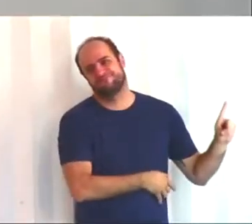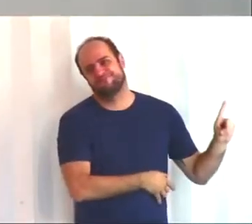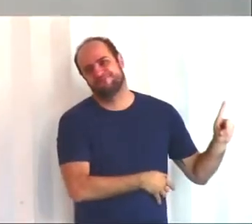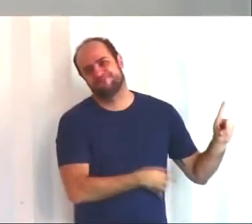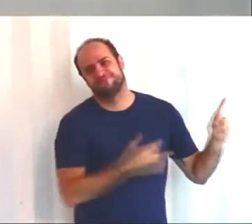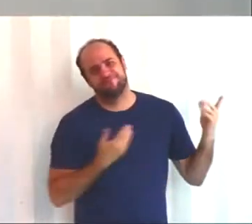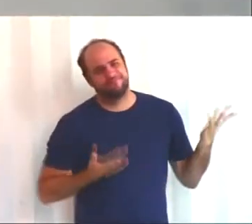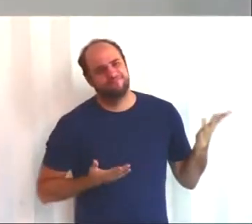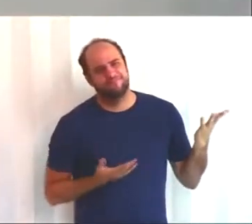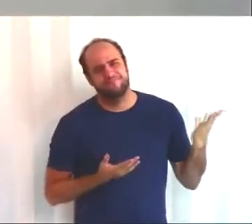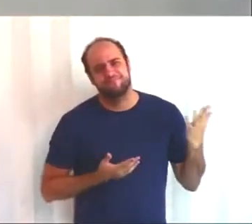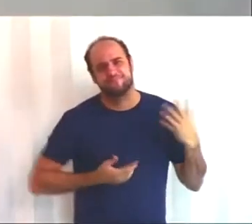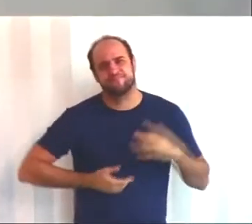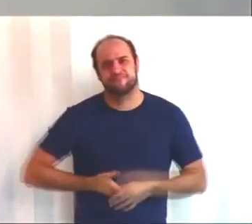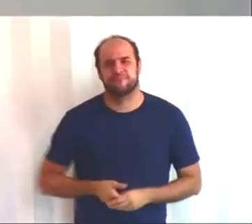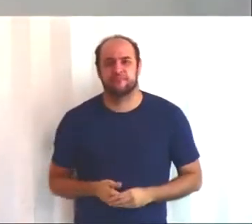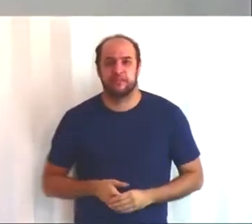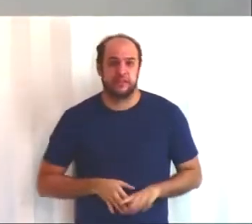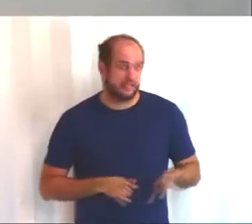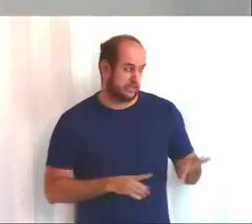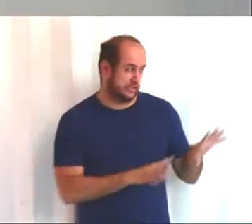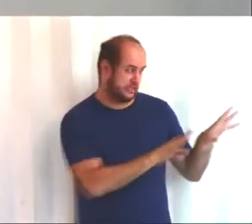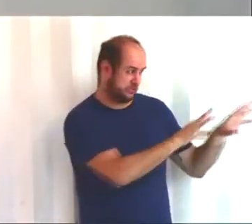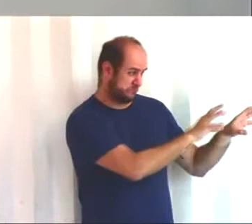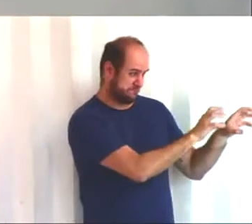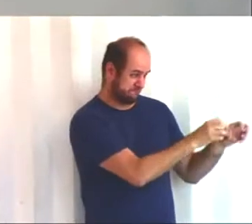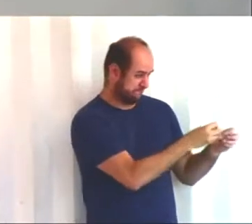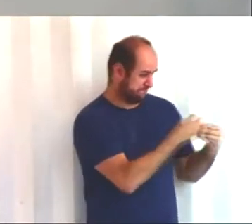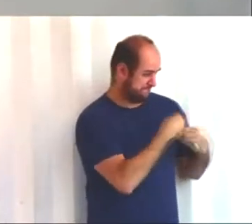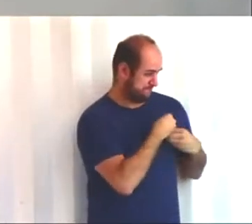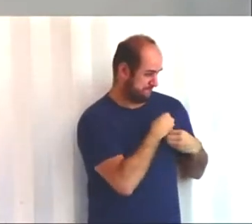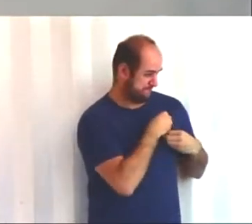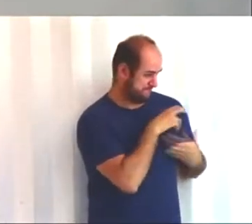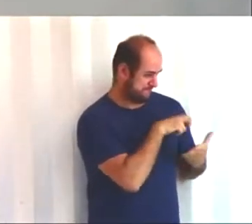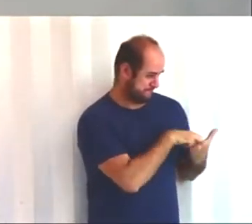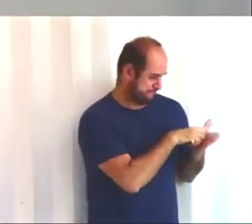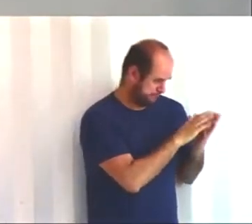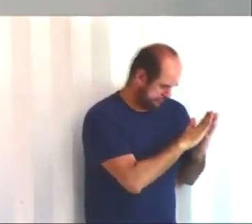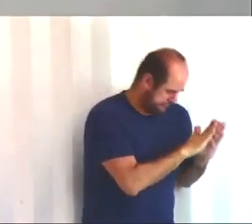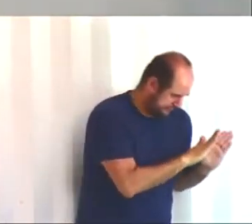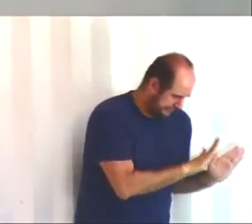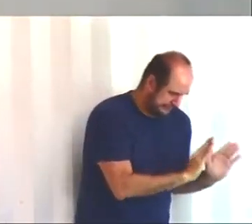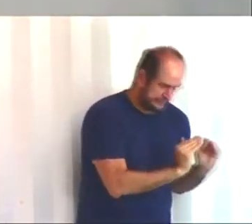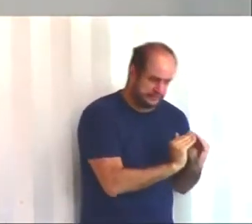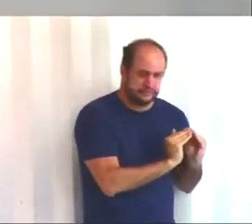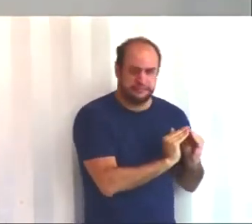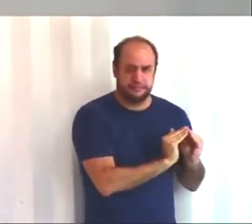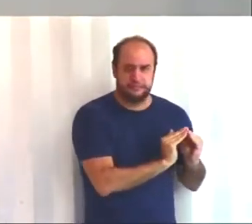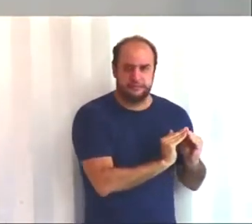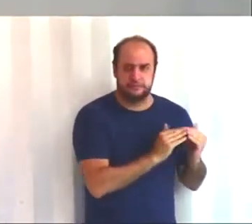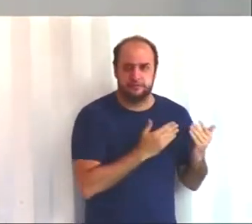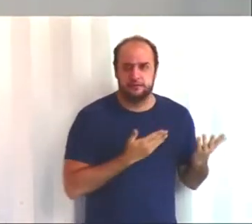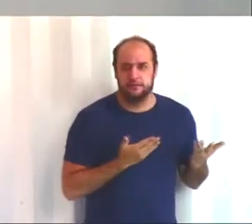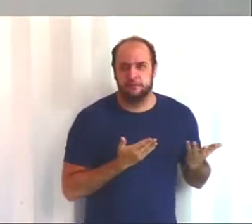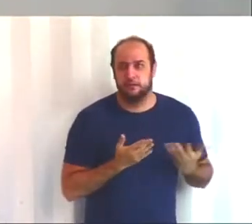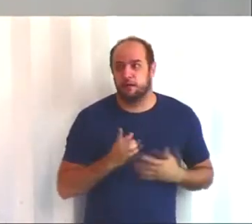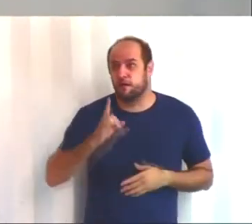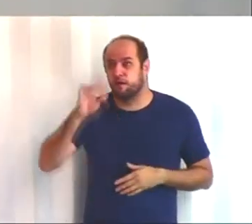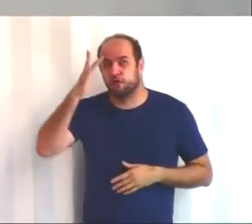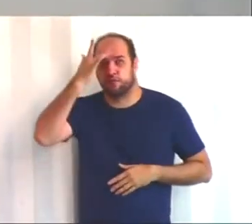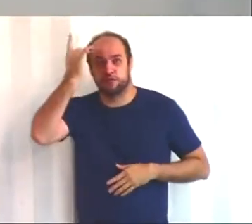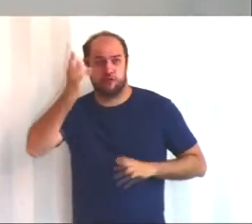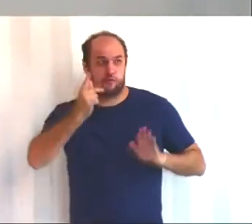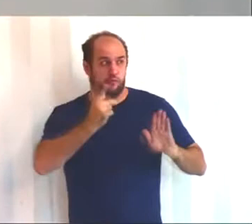de ter esse Deus no coração, se ajoelhar diante deles. E então alguém levantava com uma profecia